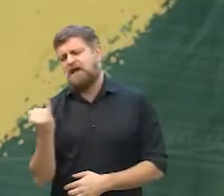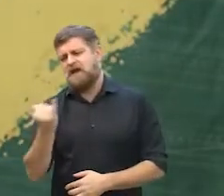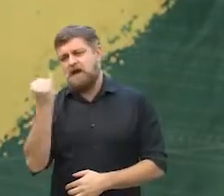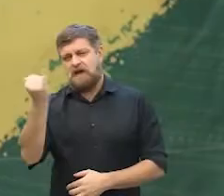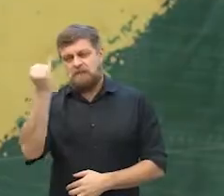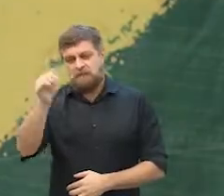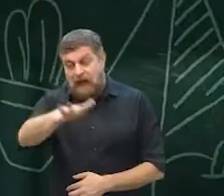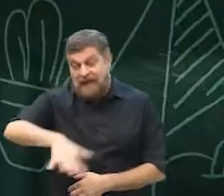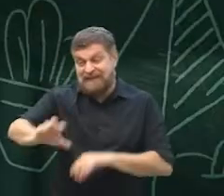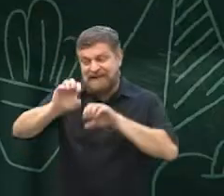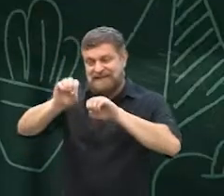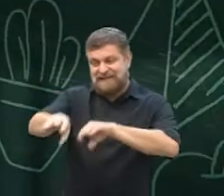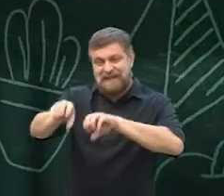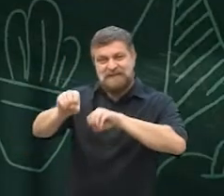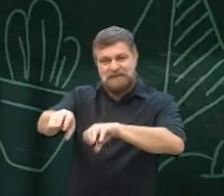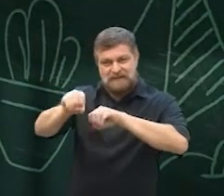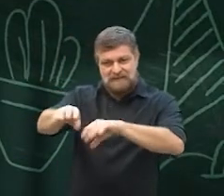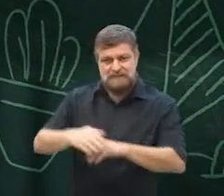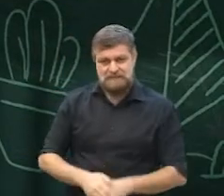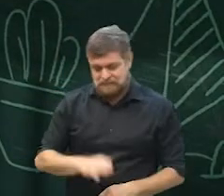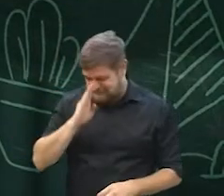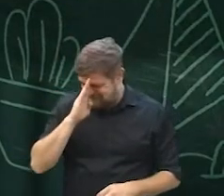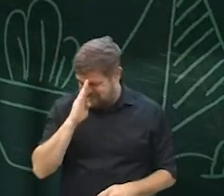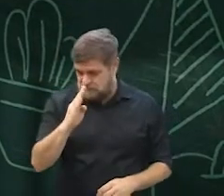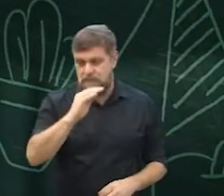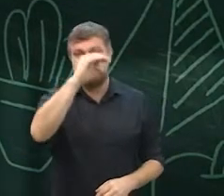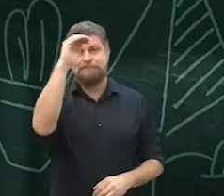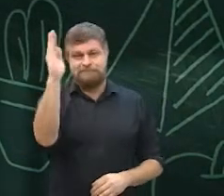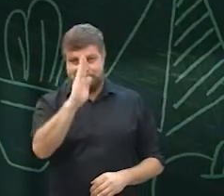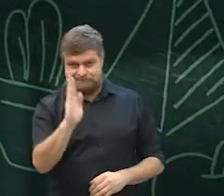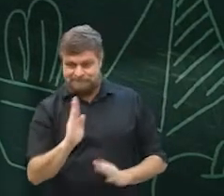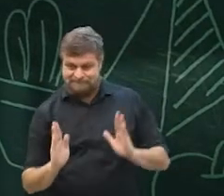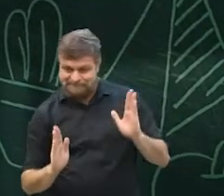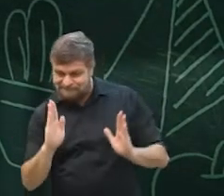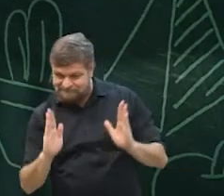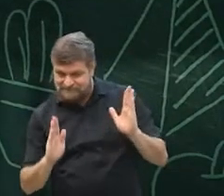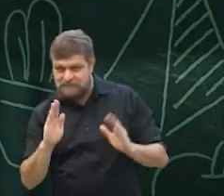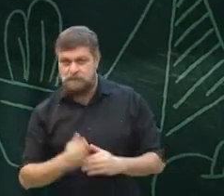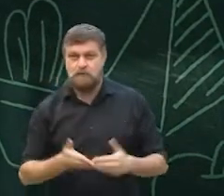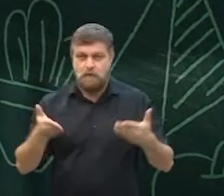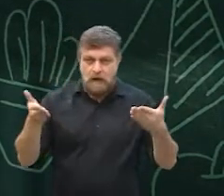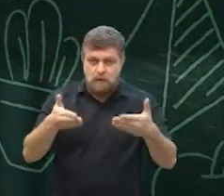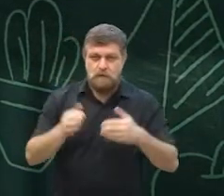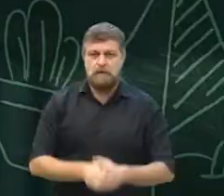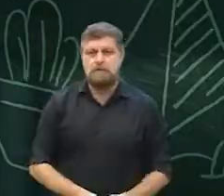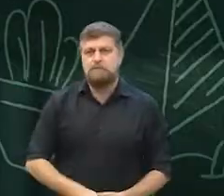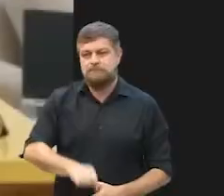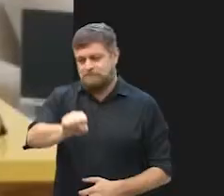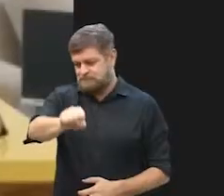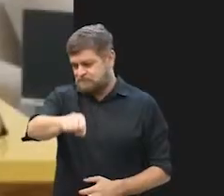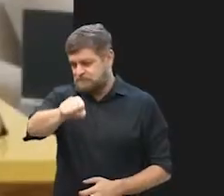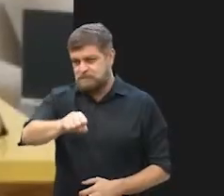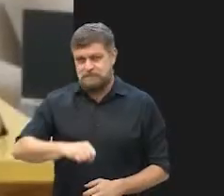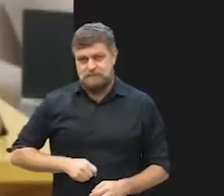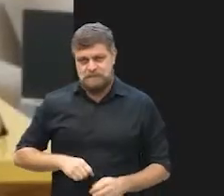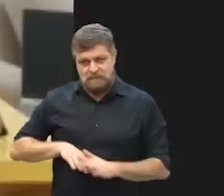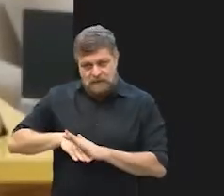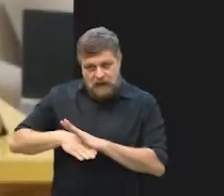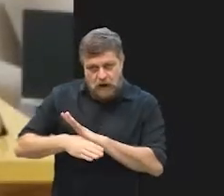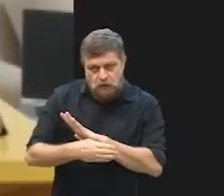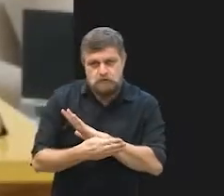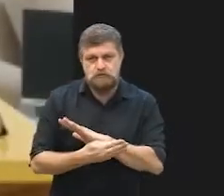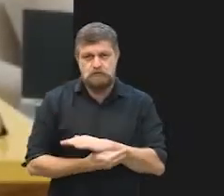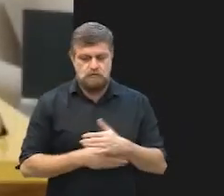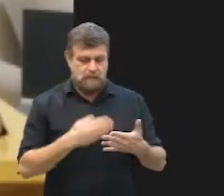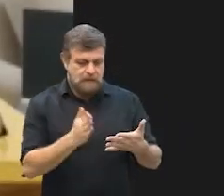para a educação, enfim, principalmente no Brasil nesse momento, né, professor? Muito sempre. Esse hábito que você tem aí de ler